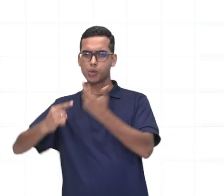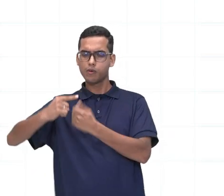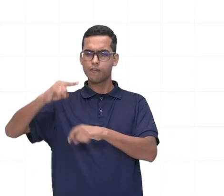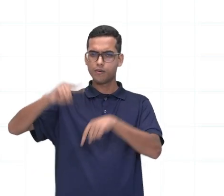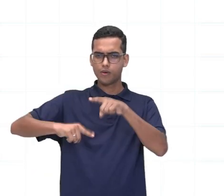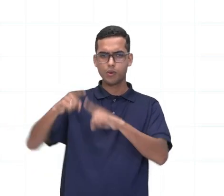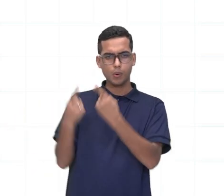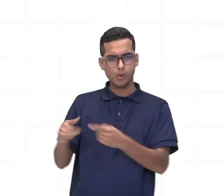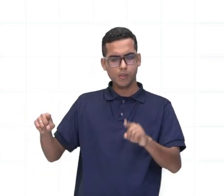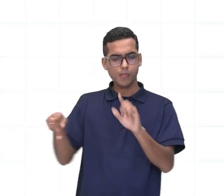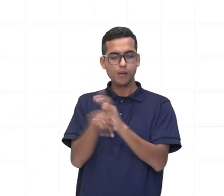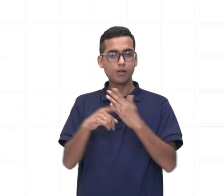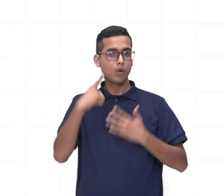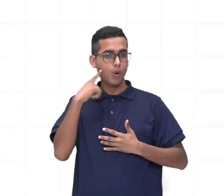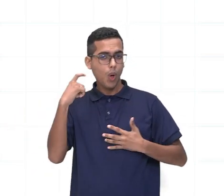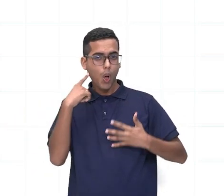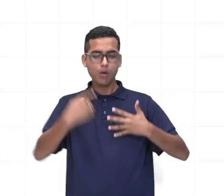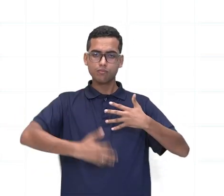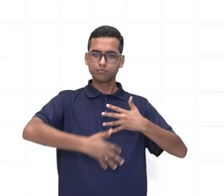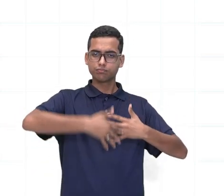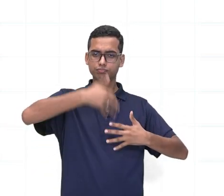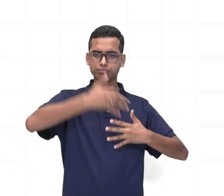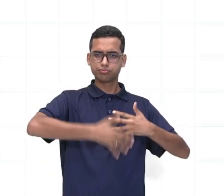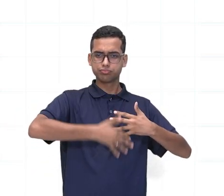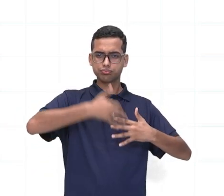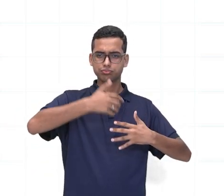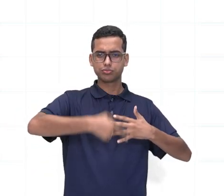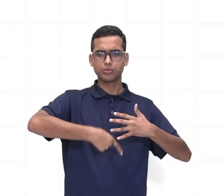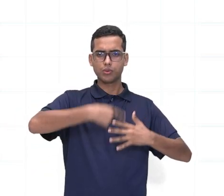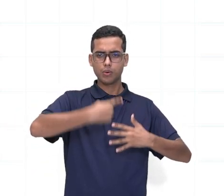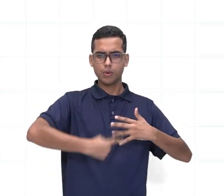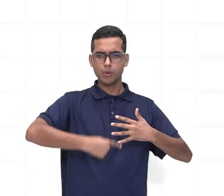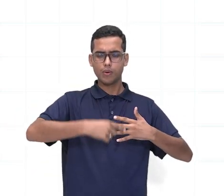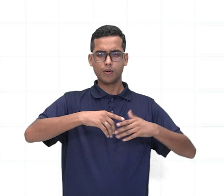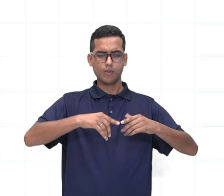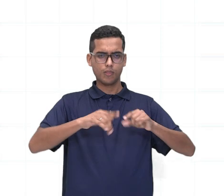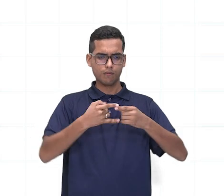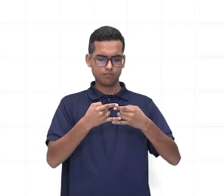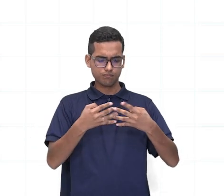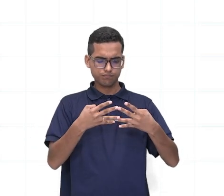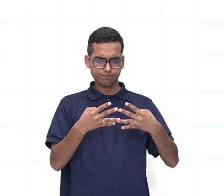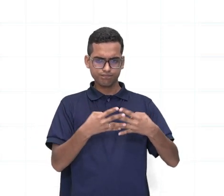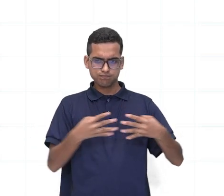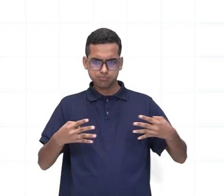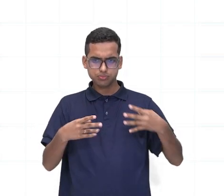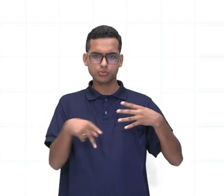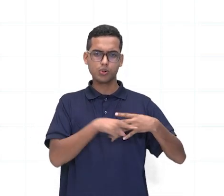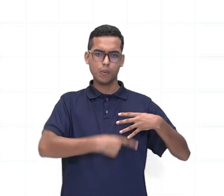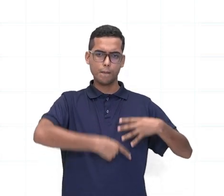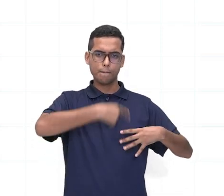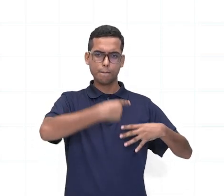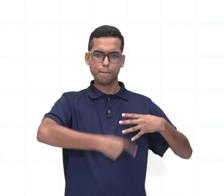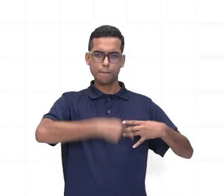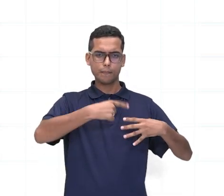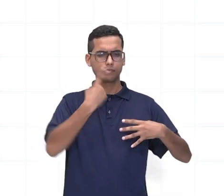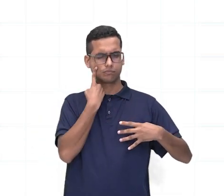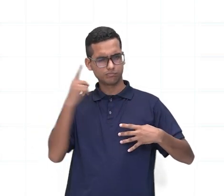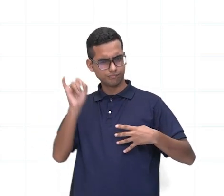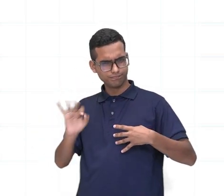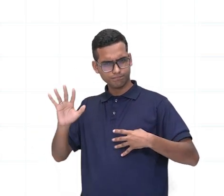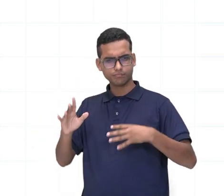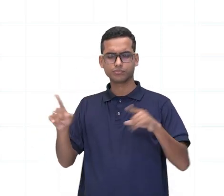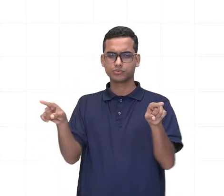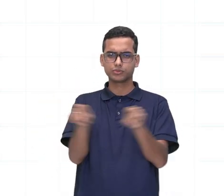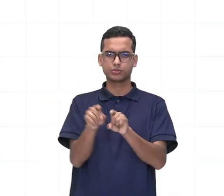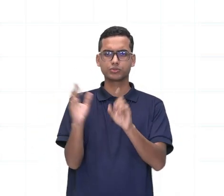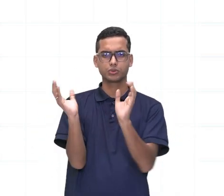cujos sons são resultados de cordas esticadas, como vocês viram na imagem. Existem dois